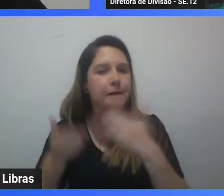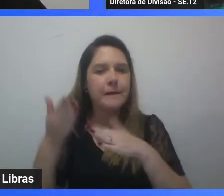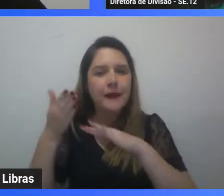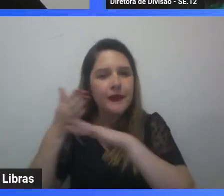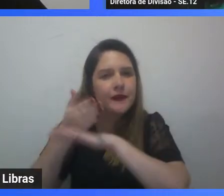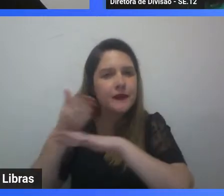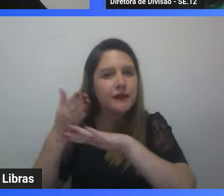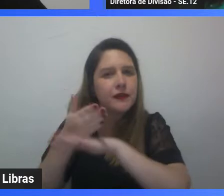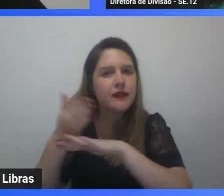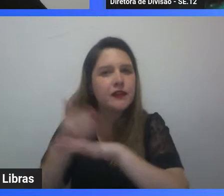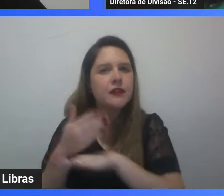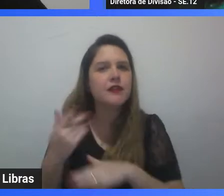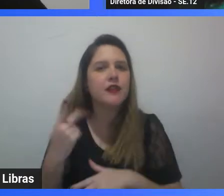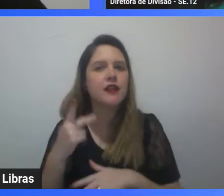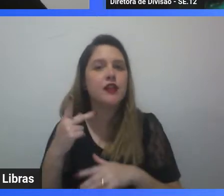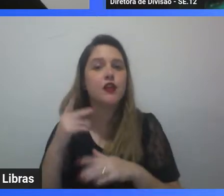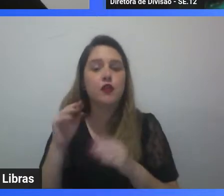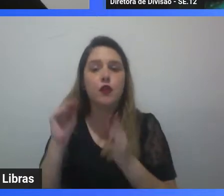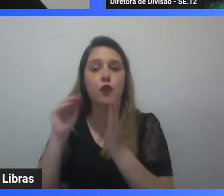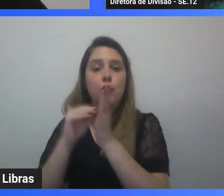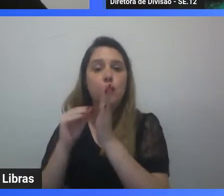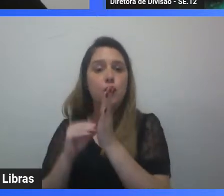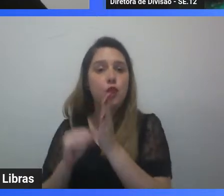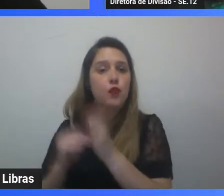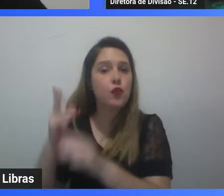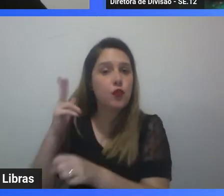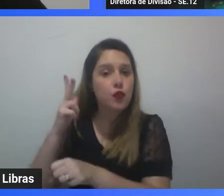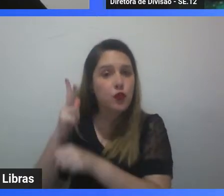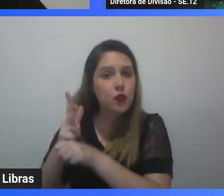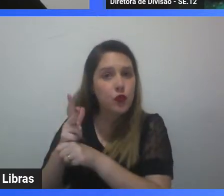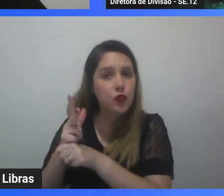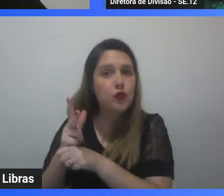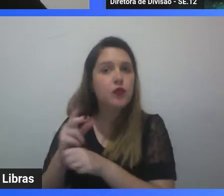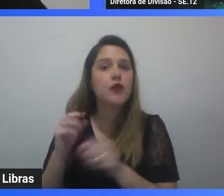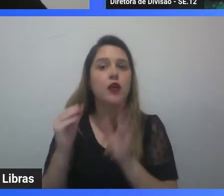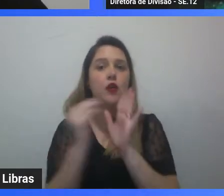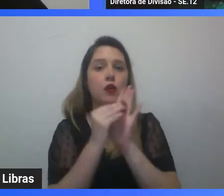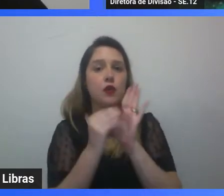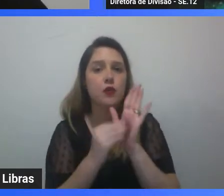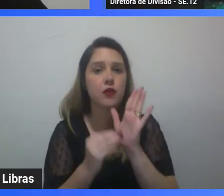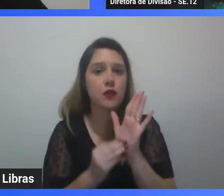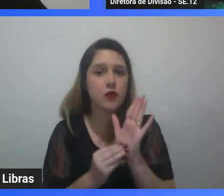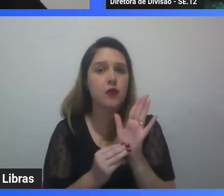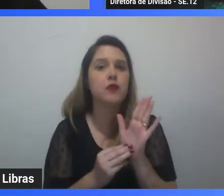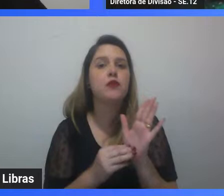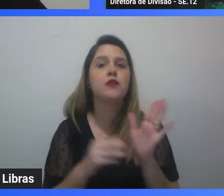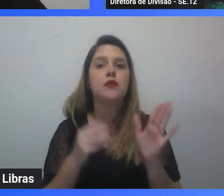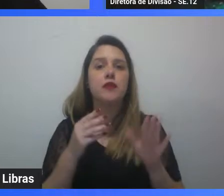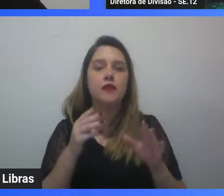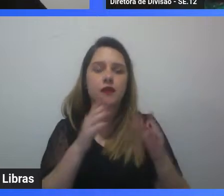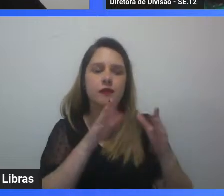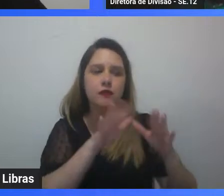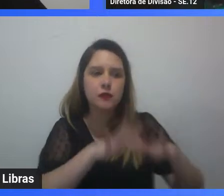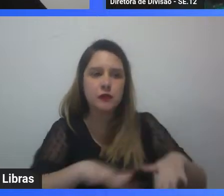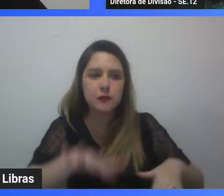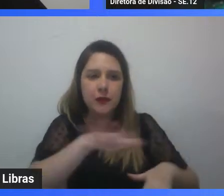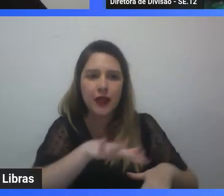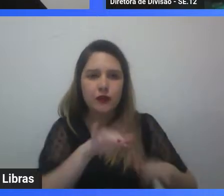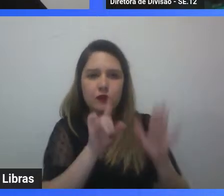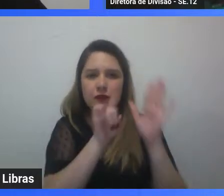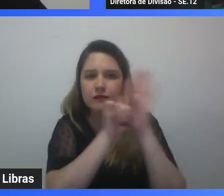no formulário que aparece na descrição do vídeo. No formulário também temos um espaço para perguntas, e se for o